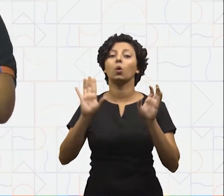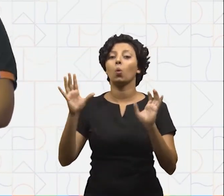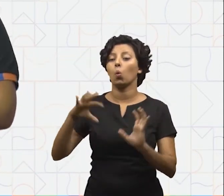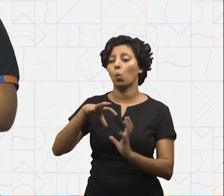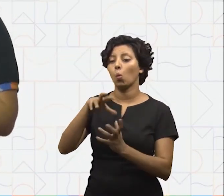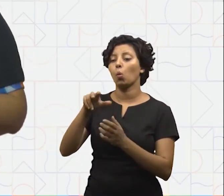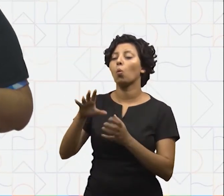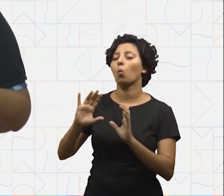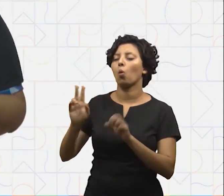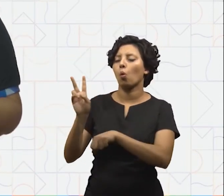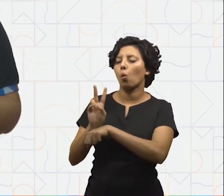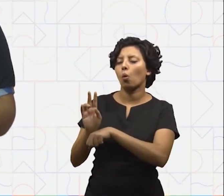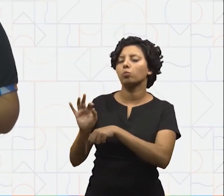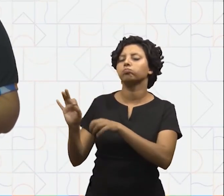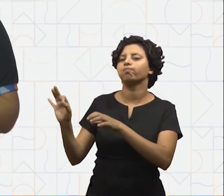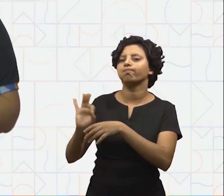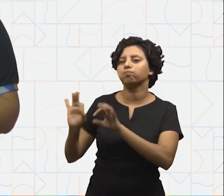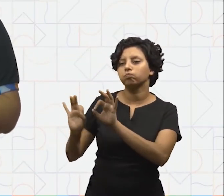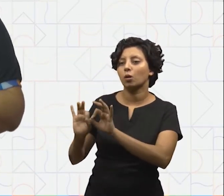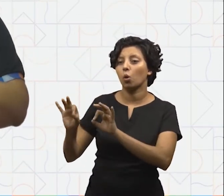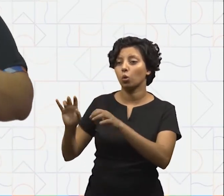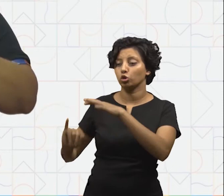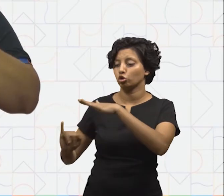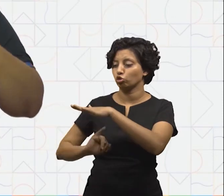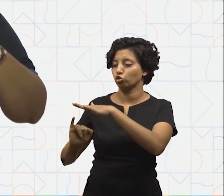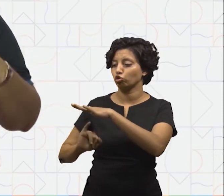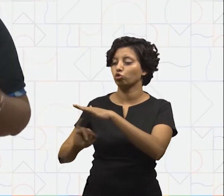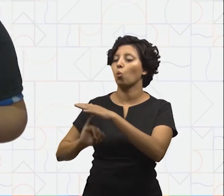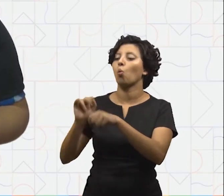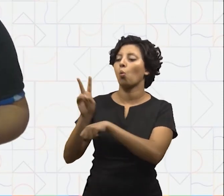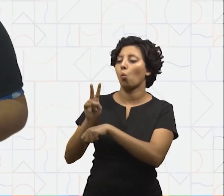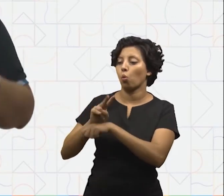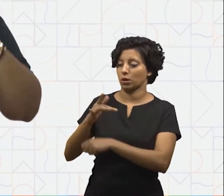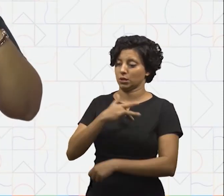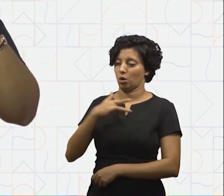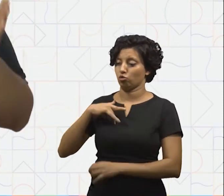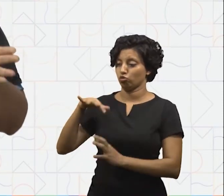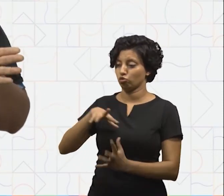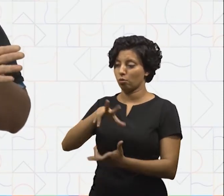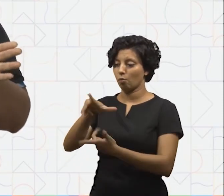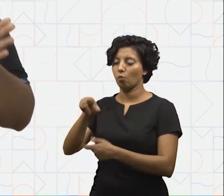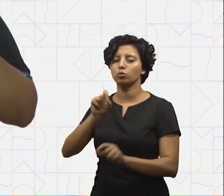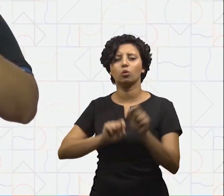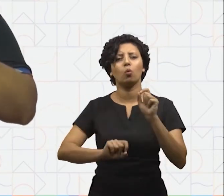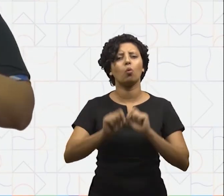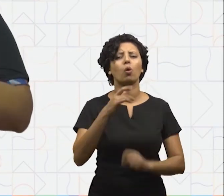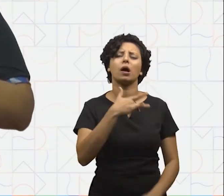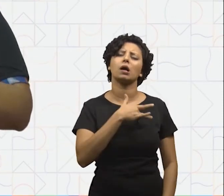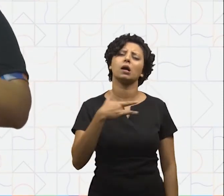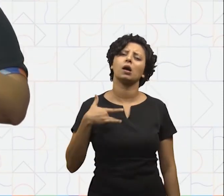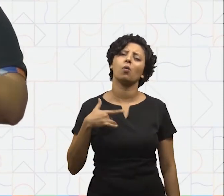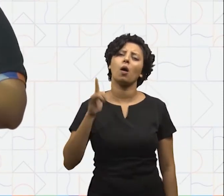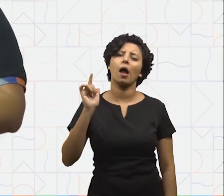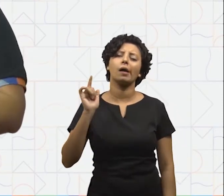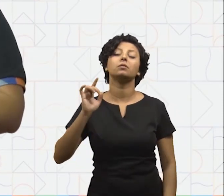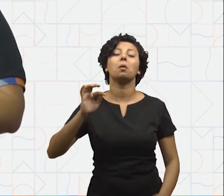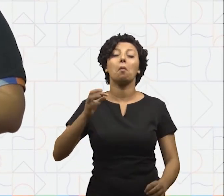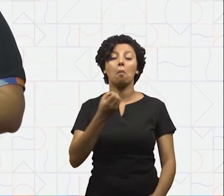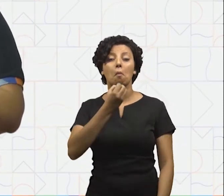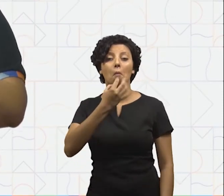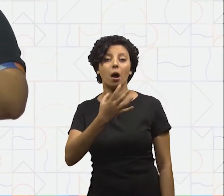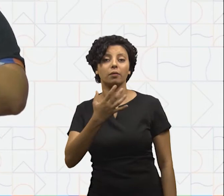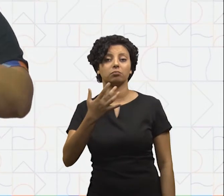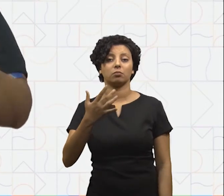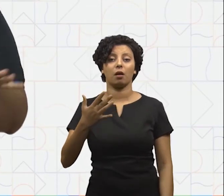da Saúde, a saúde é um estado de completo bem-estar físico, mental e